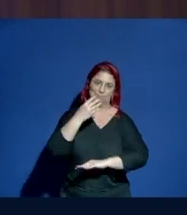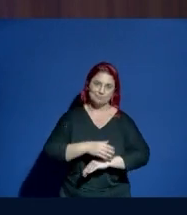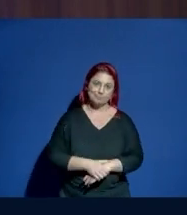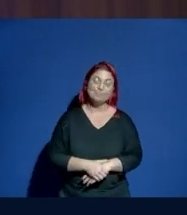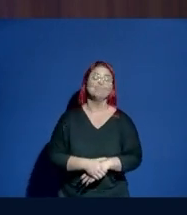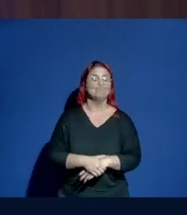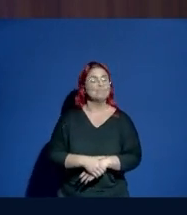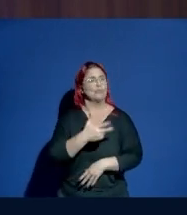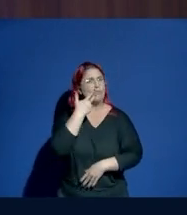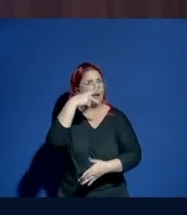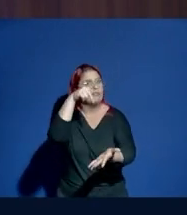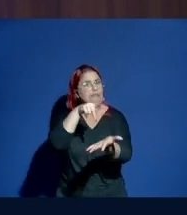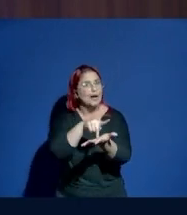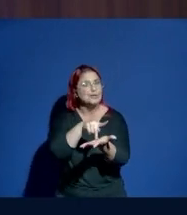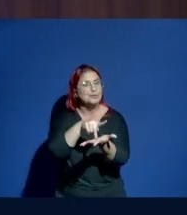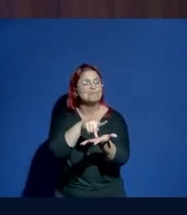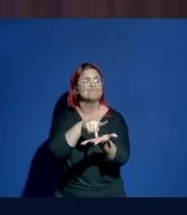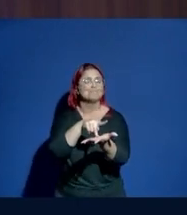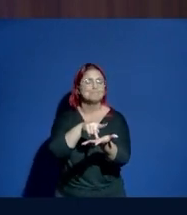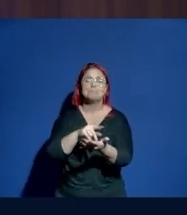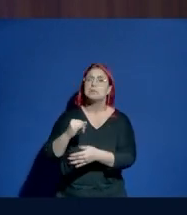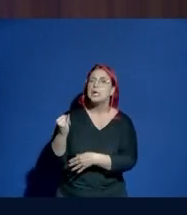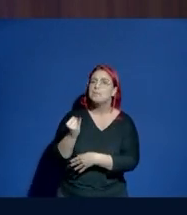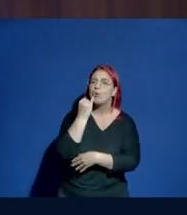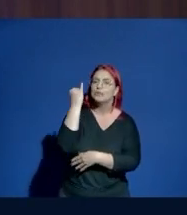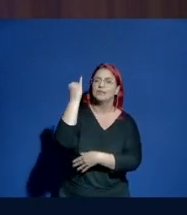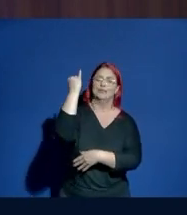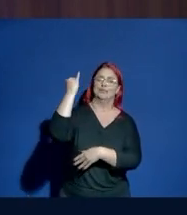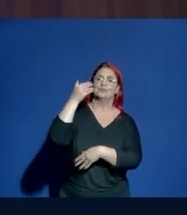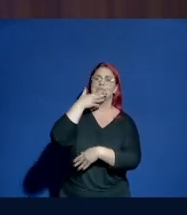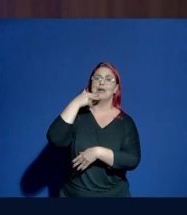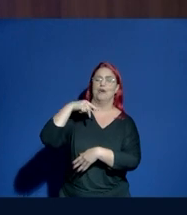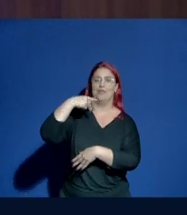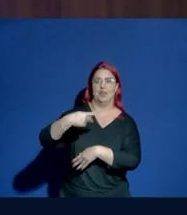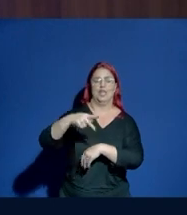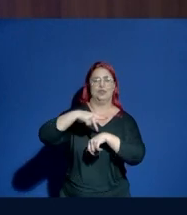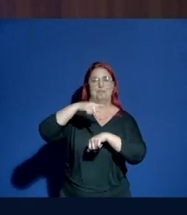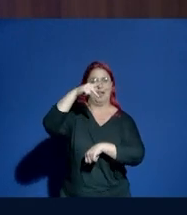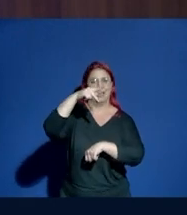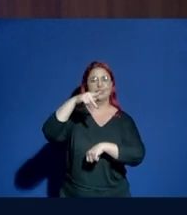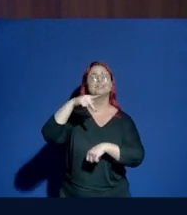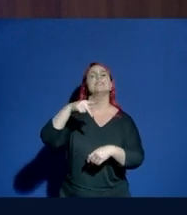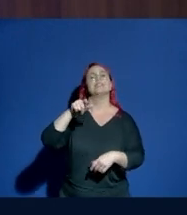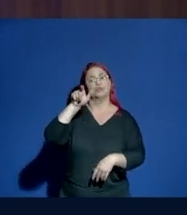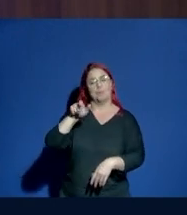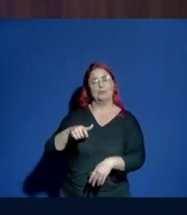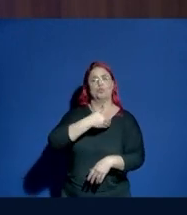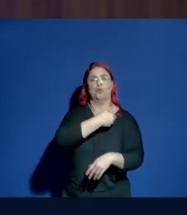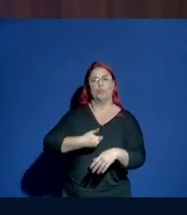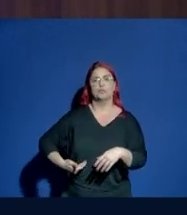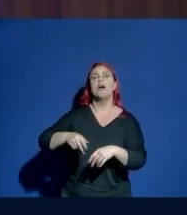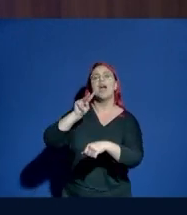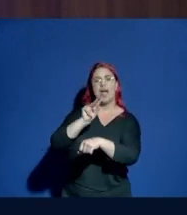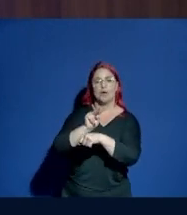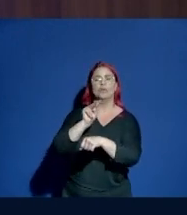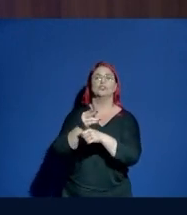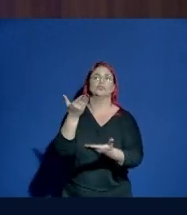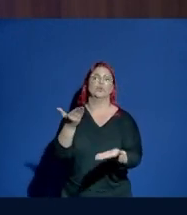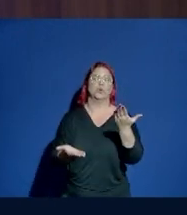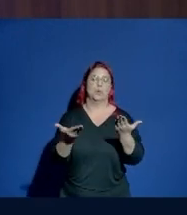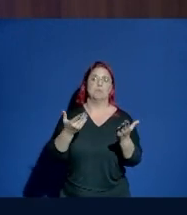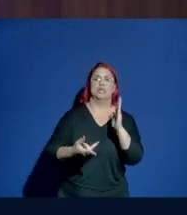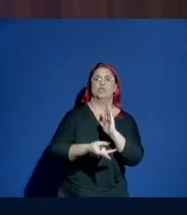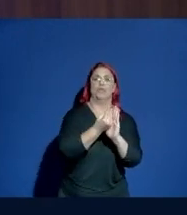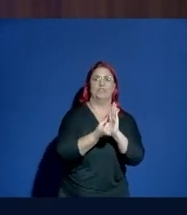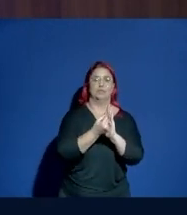Silas sem medo de errar a mais importante política de um país de um governante é cuidar do equilíbrio fiscal